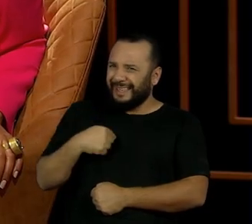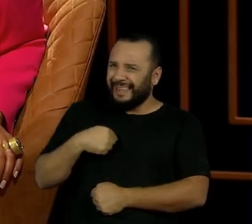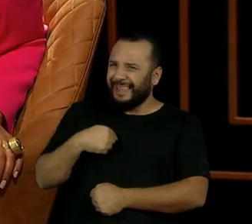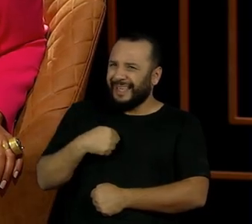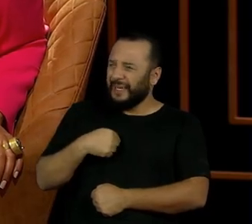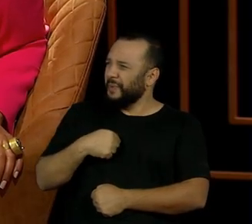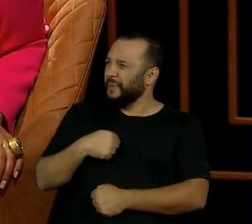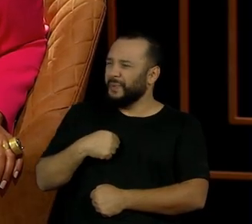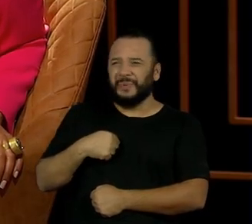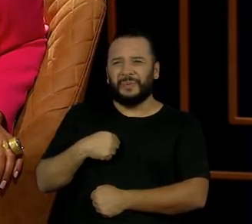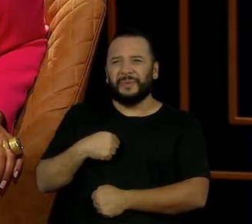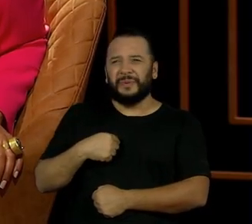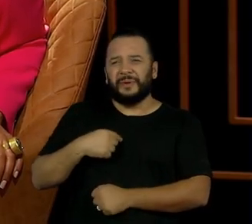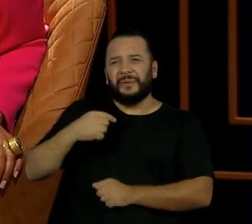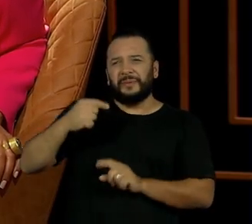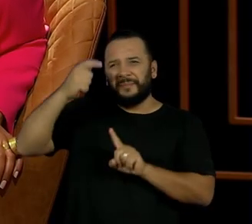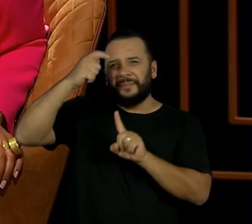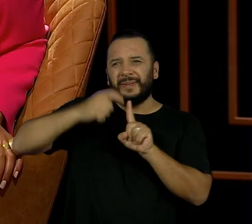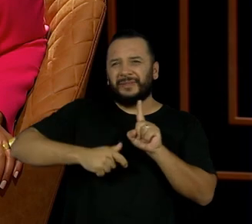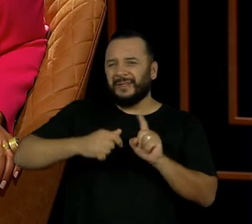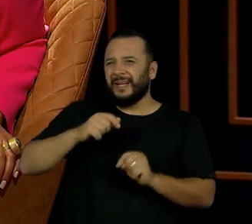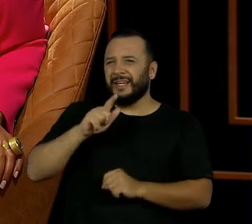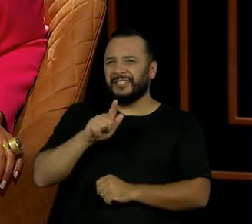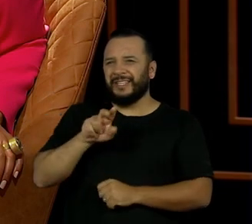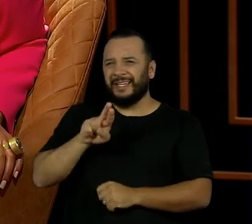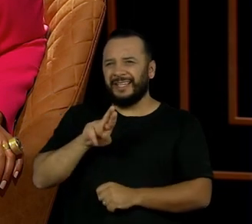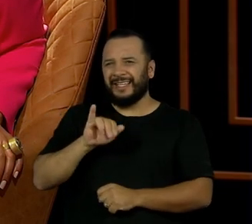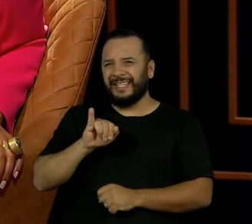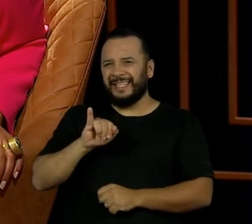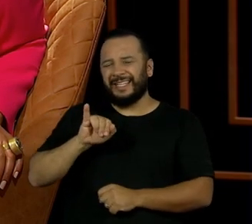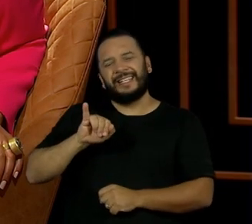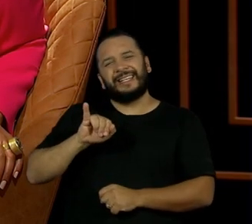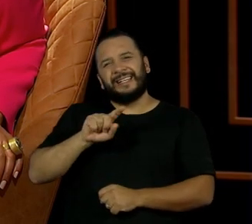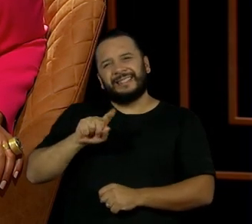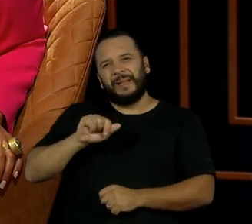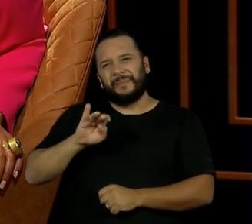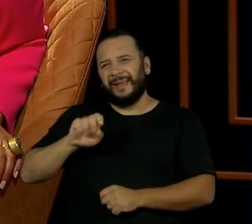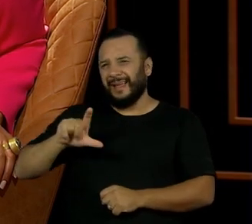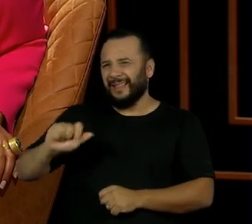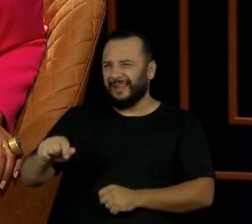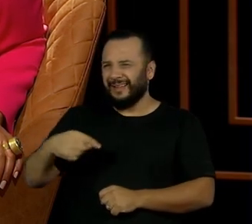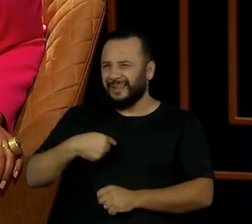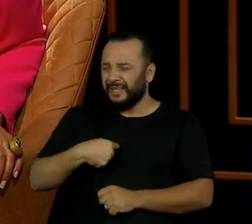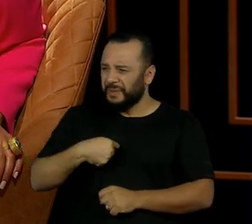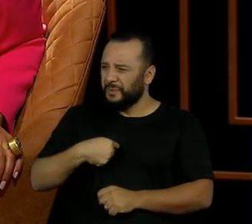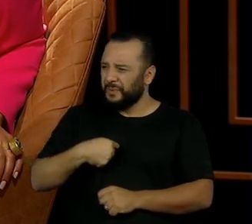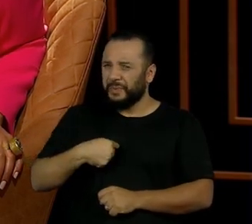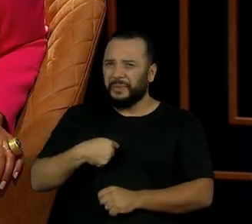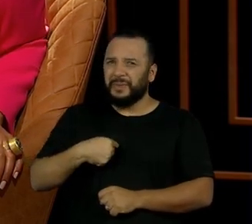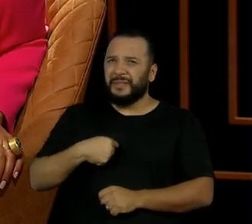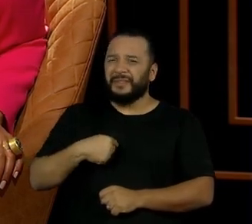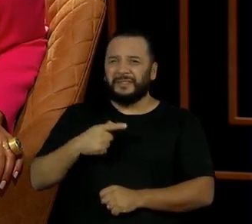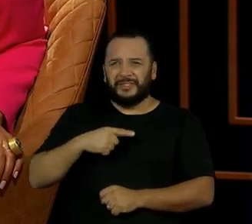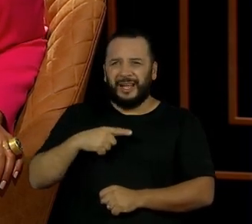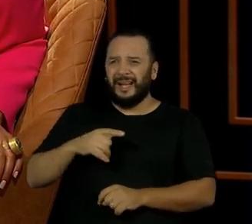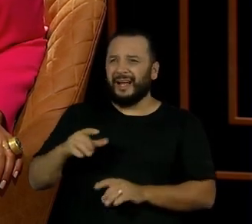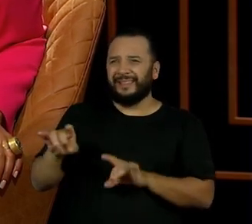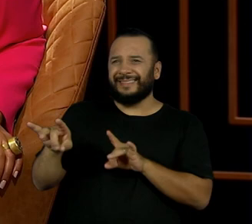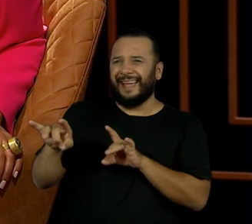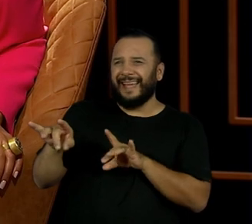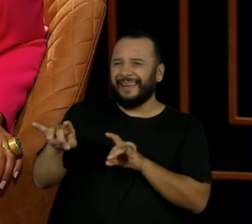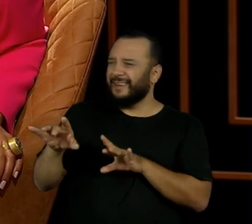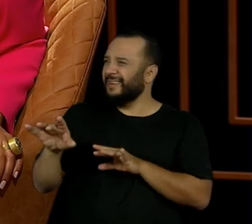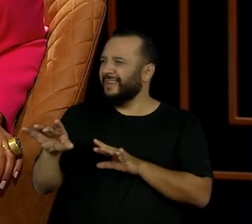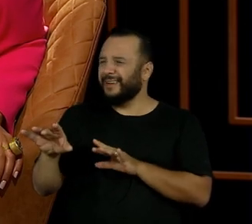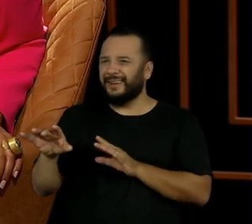ser a elizabela e essa técnica né do Belt era muita coisa